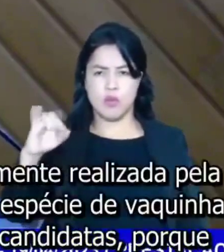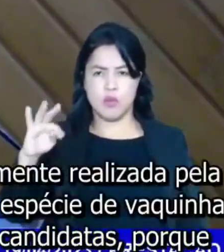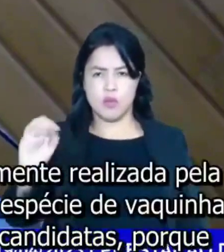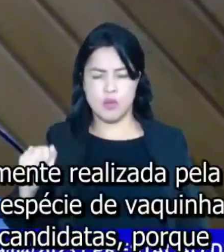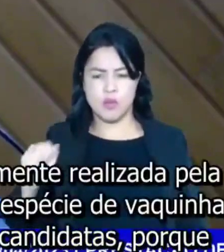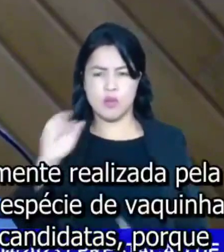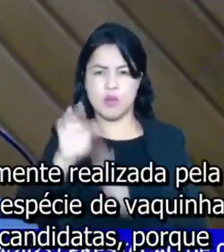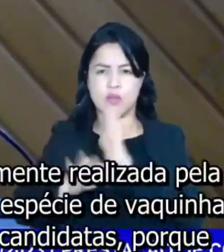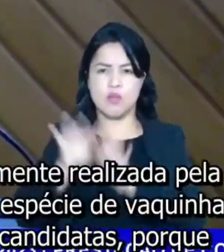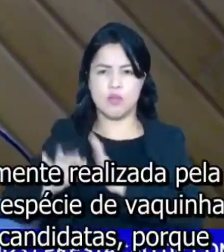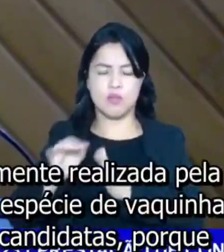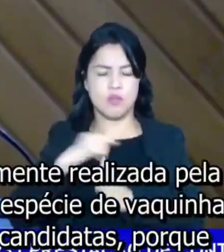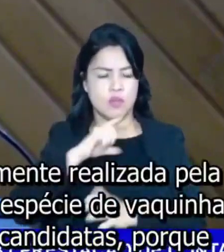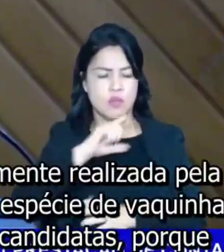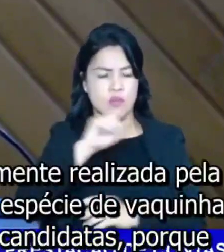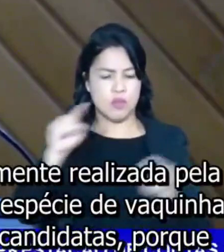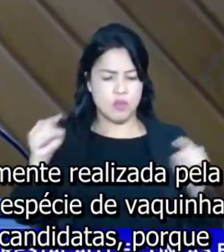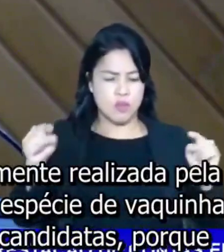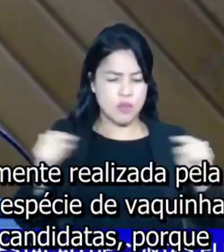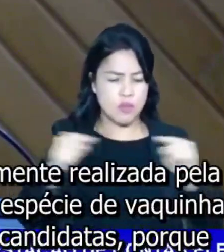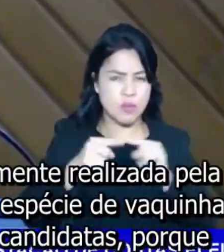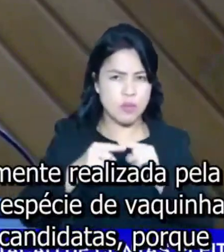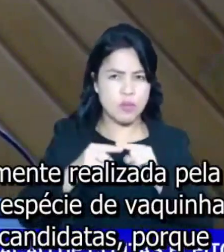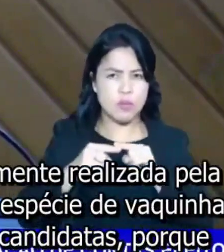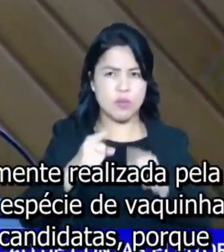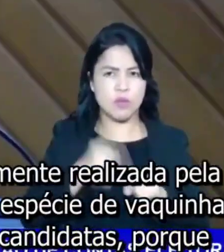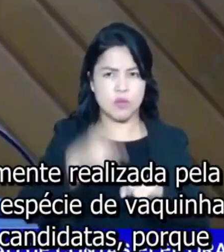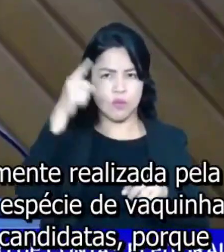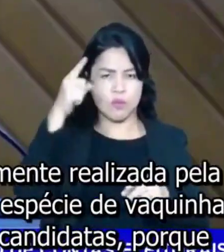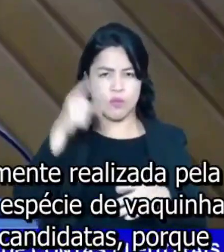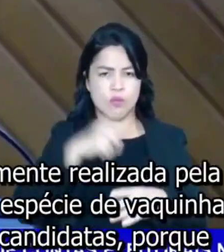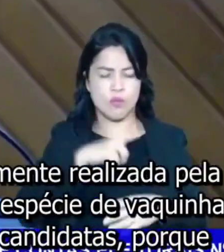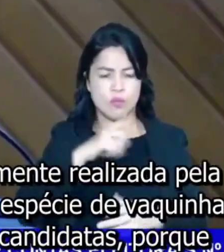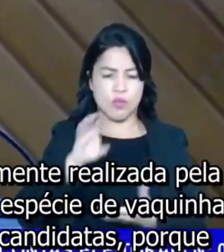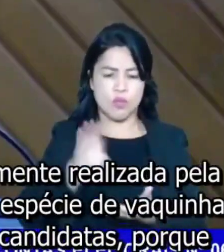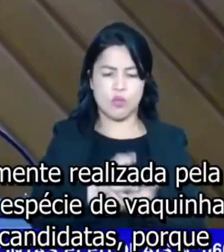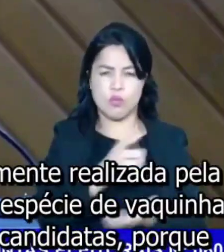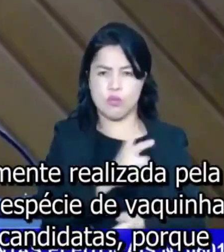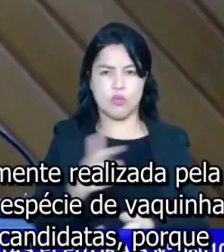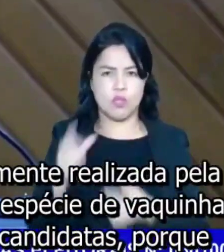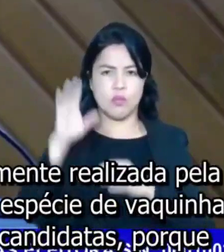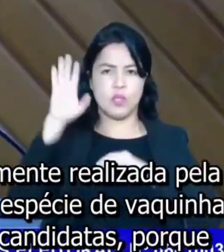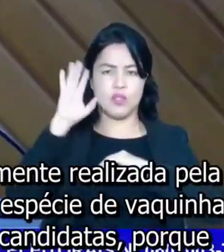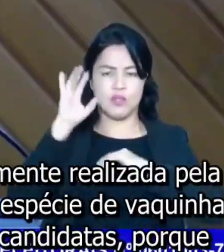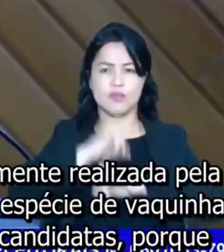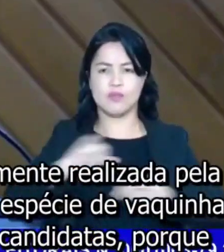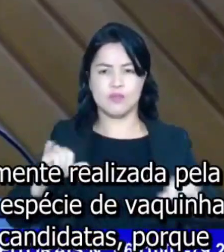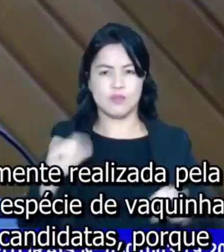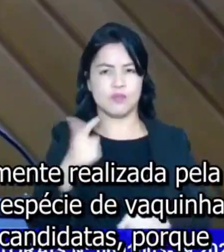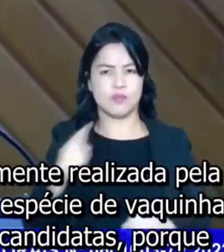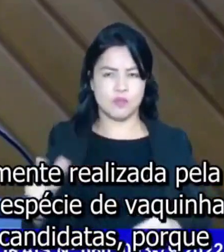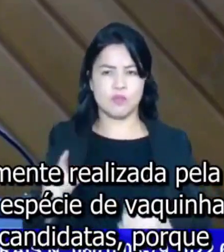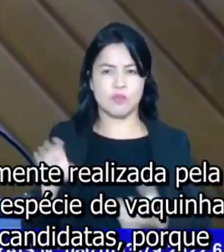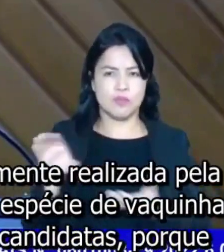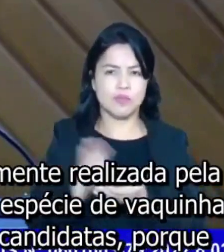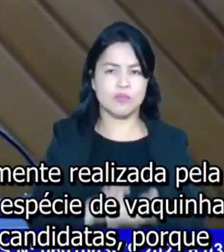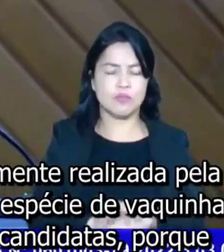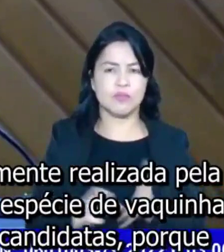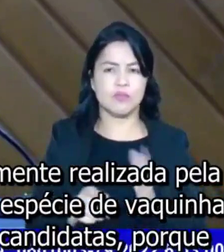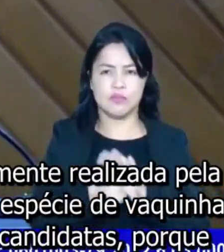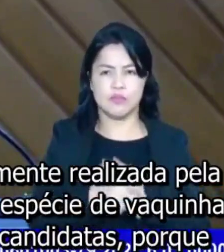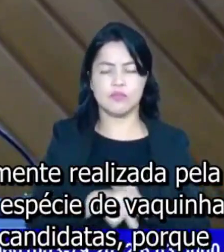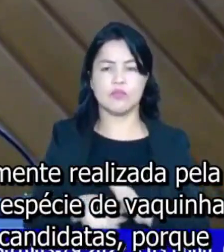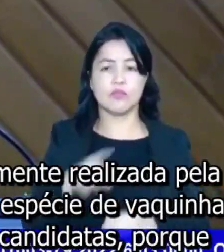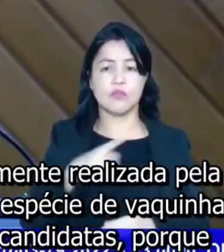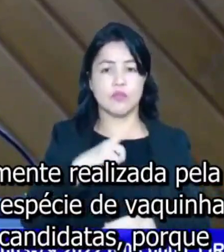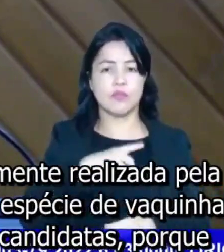a identificação de uma despesa que não foi efetivamente realizada pela candidata. Essa despesa se tratava